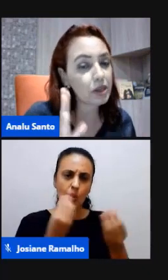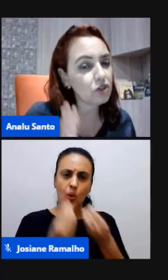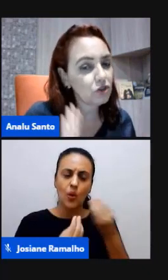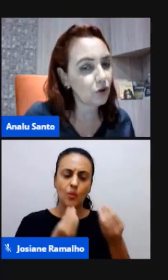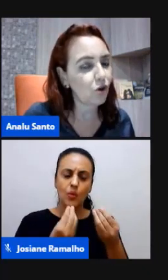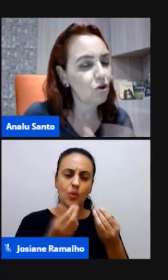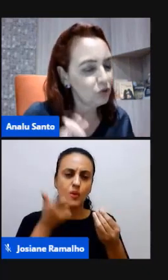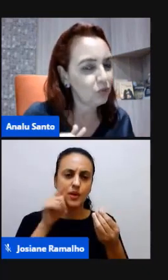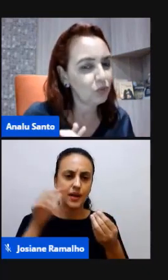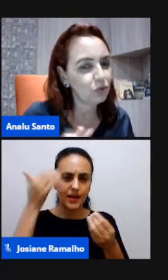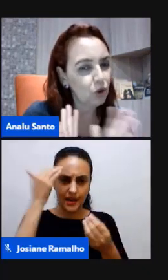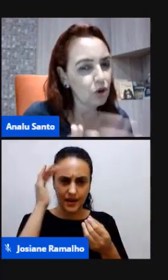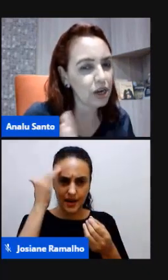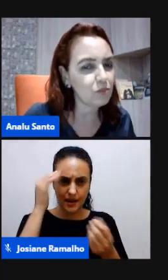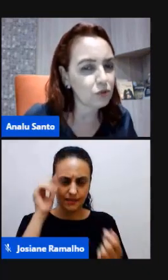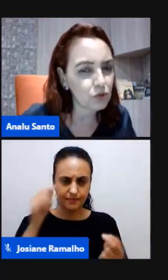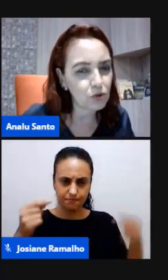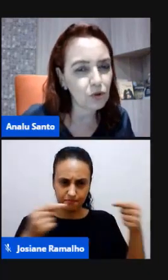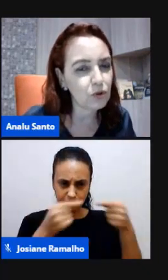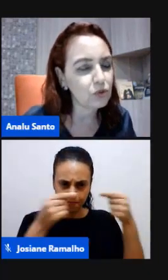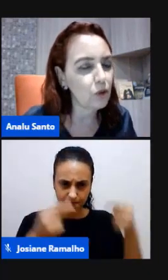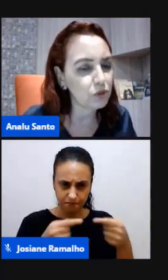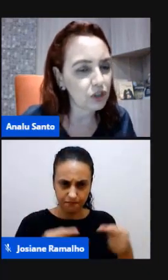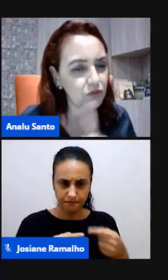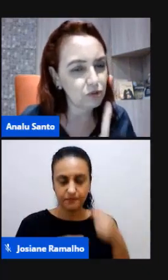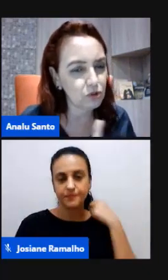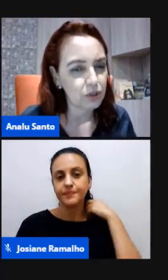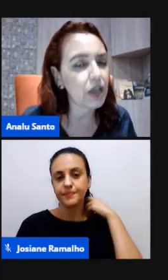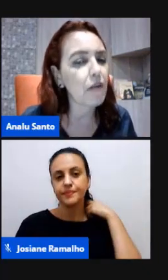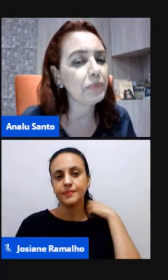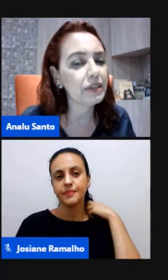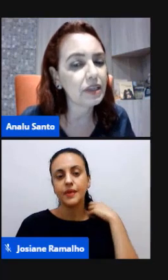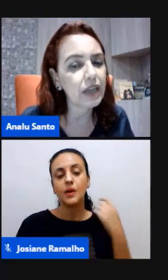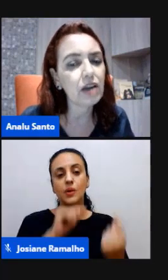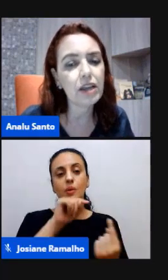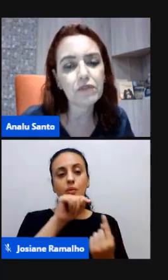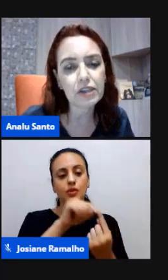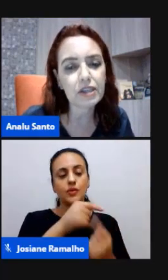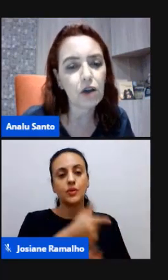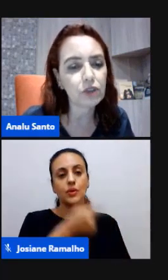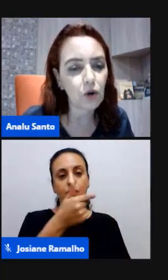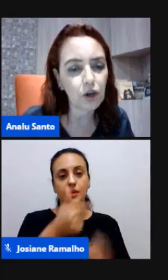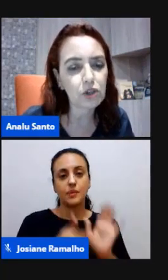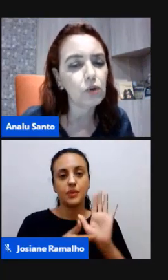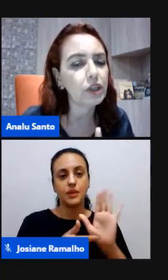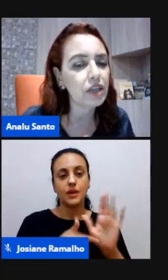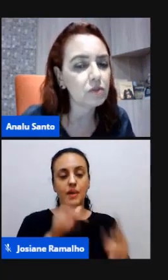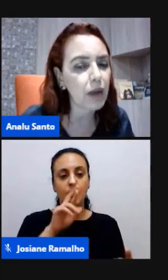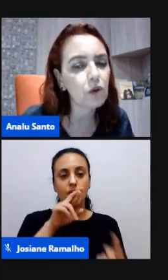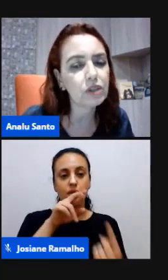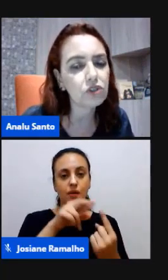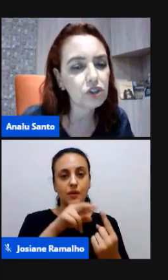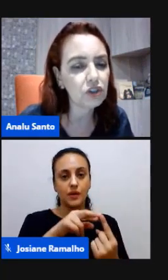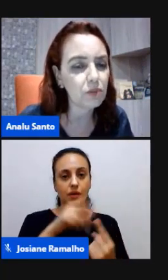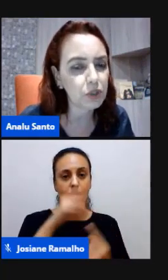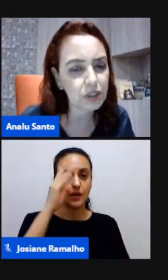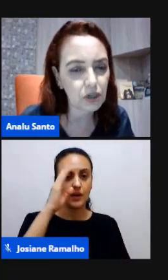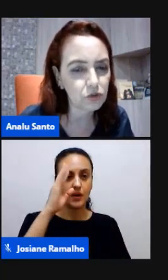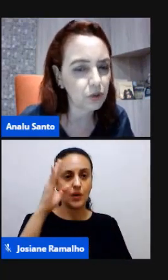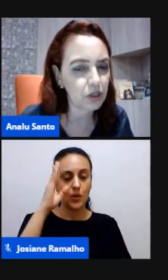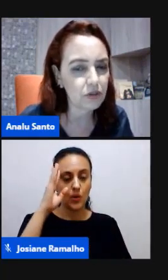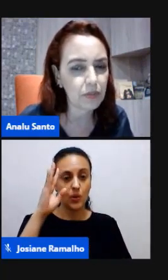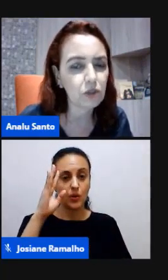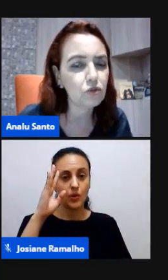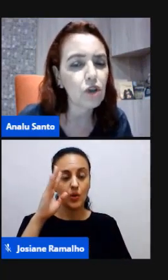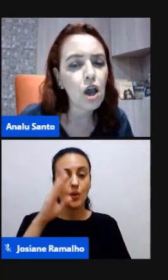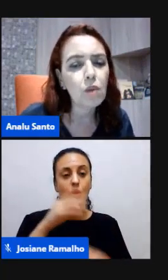Então, aí a gente colocamos no objetivo 2, apresentar um referencial teórico que respalda a distribuição